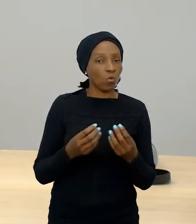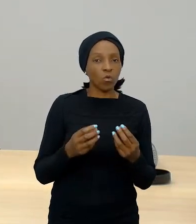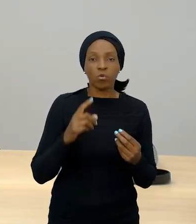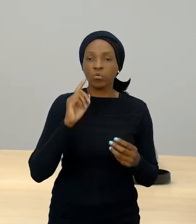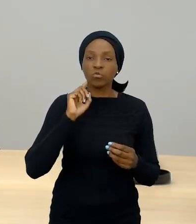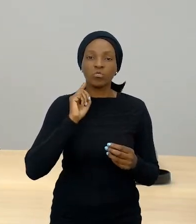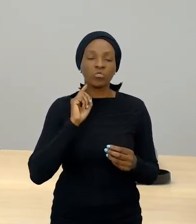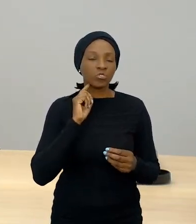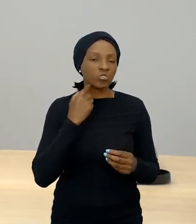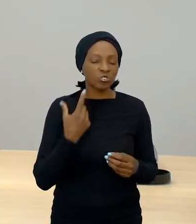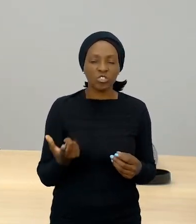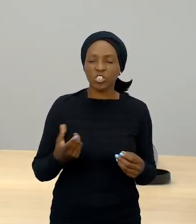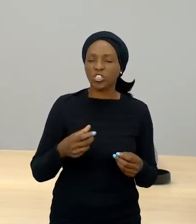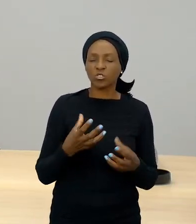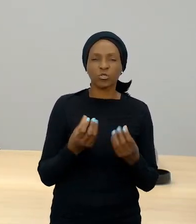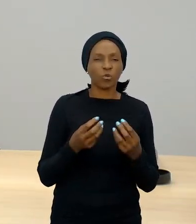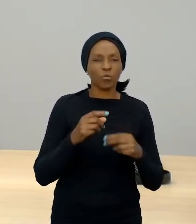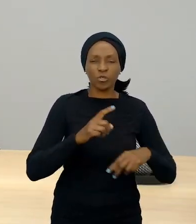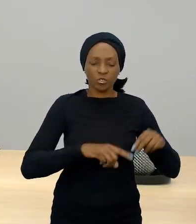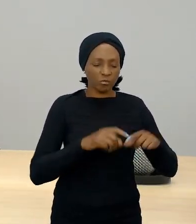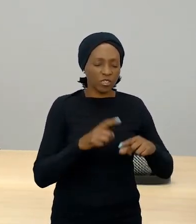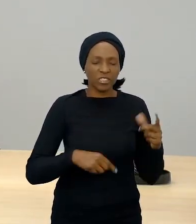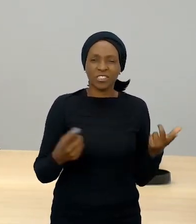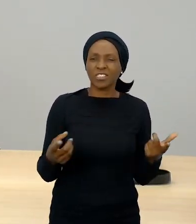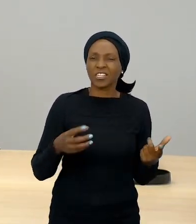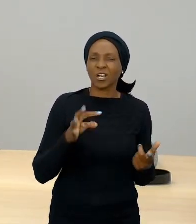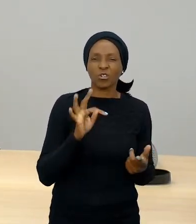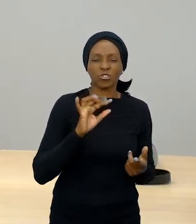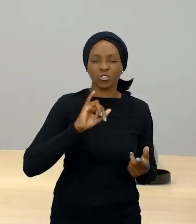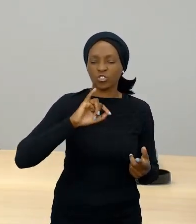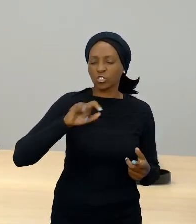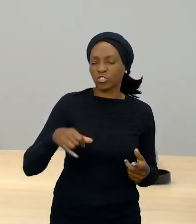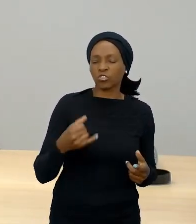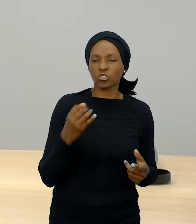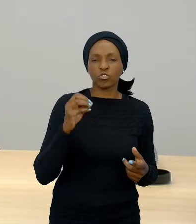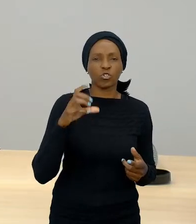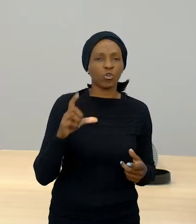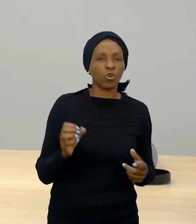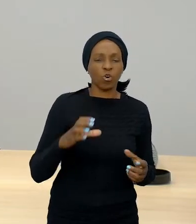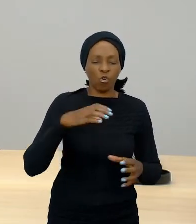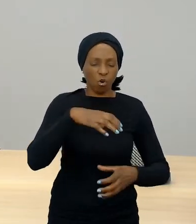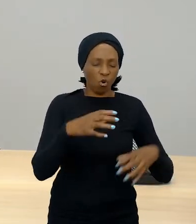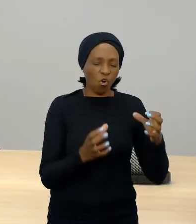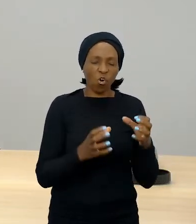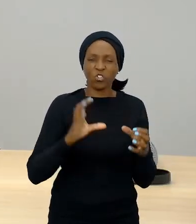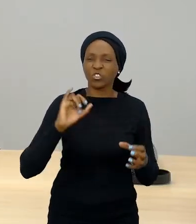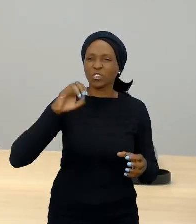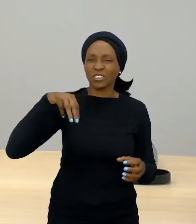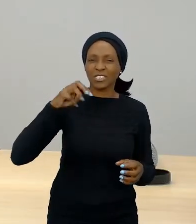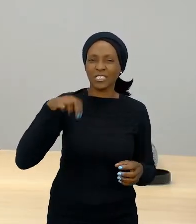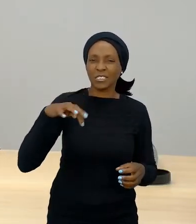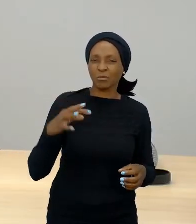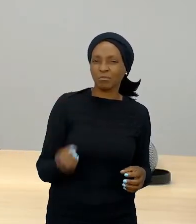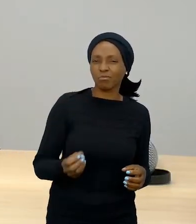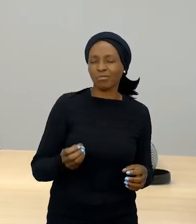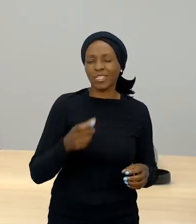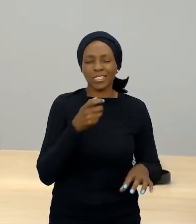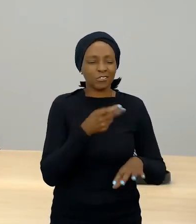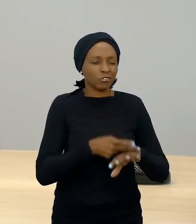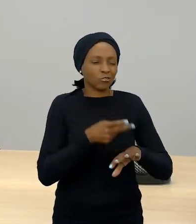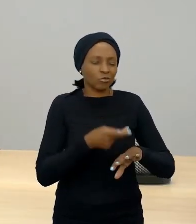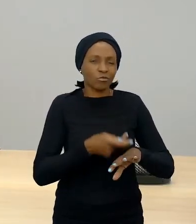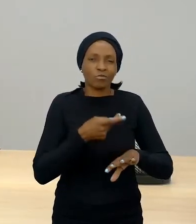sobra muita coisa, de tijolo para resto de cimento do reboco que não deu certo, tem que refazer aquele processo,